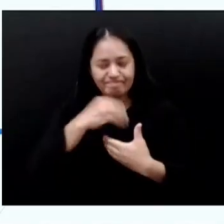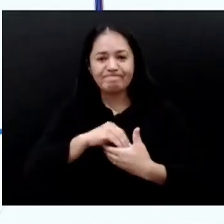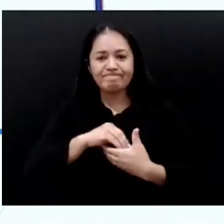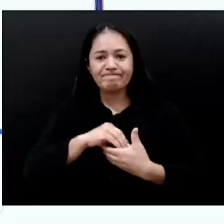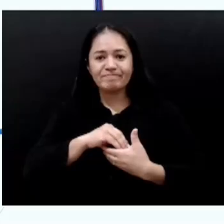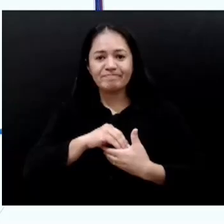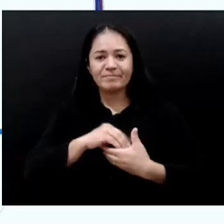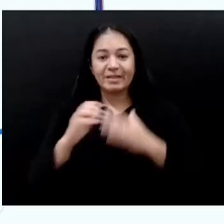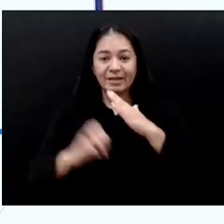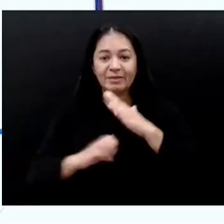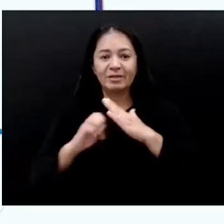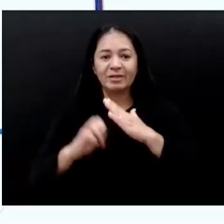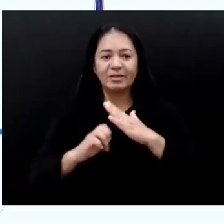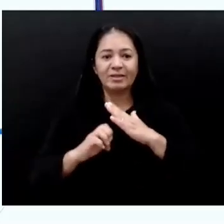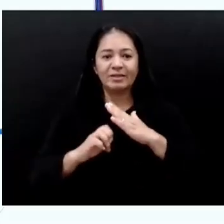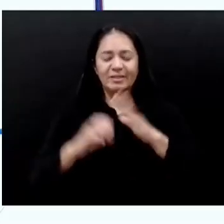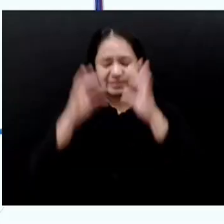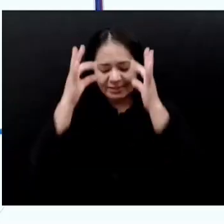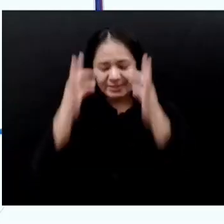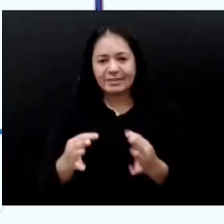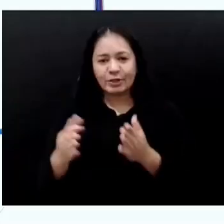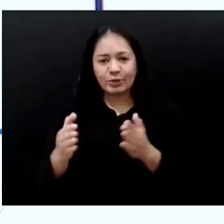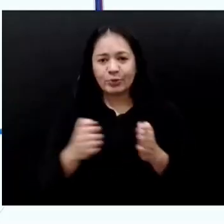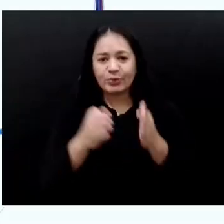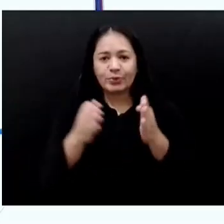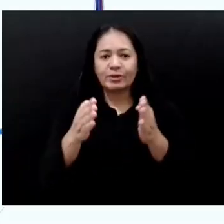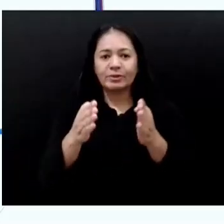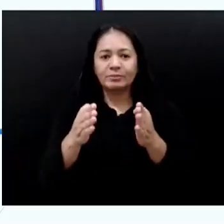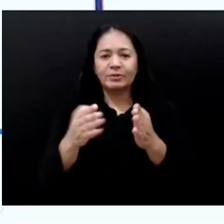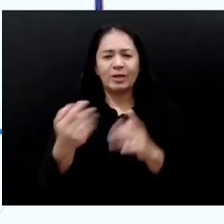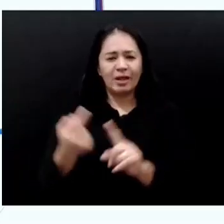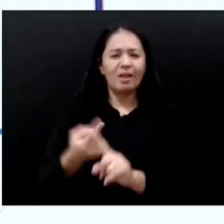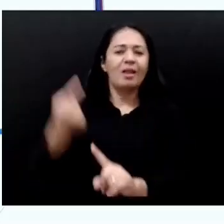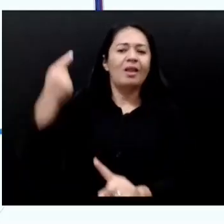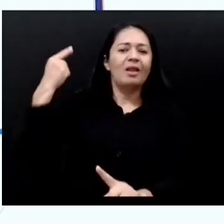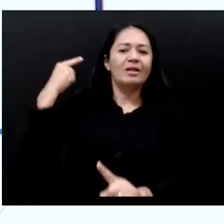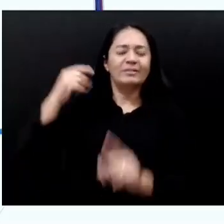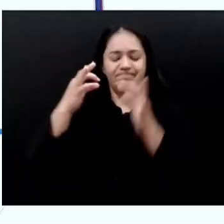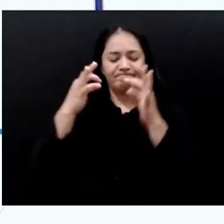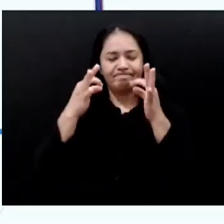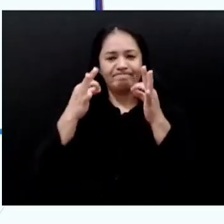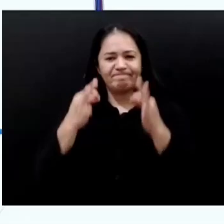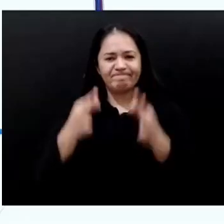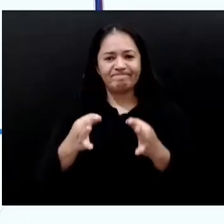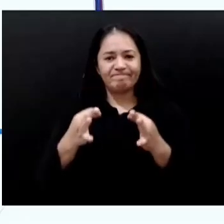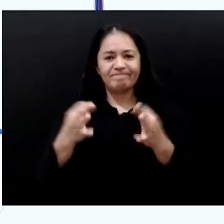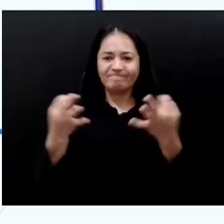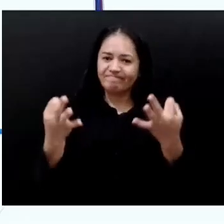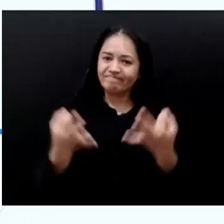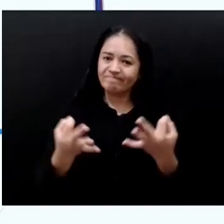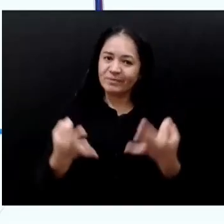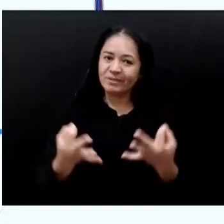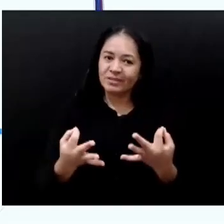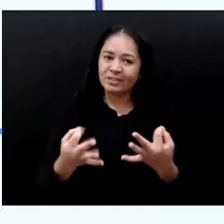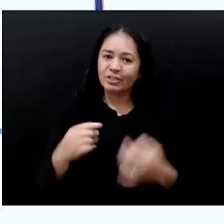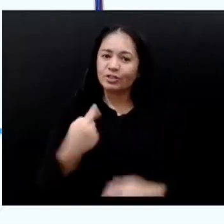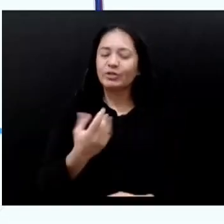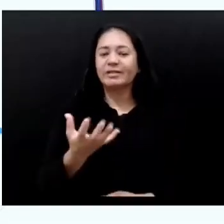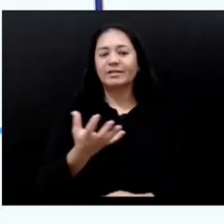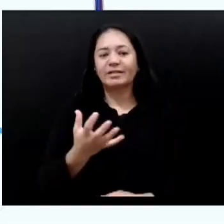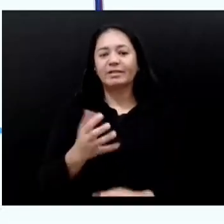ter certeza que o caminho que a gente traçou lá atrás é o caminho correto e é o caminho que a gente quer seguir daqui para